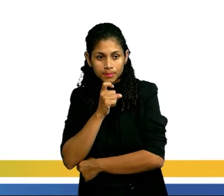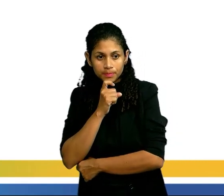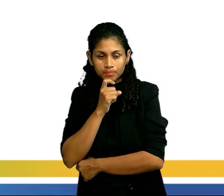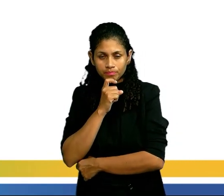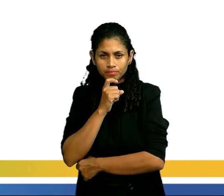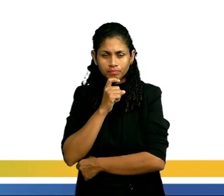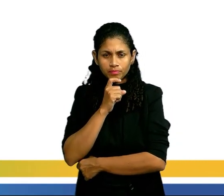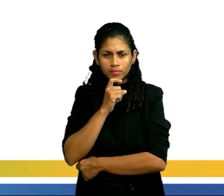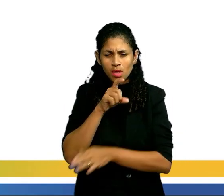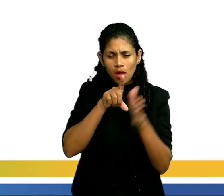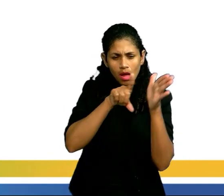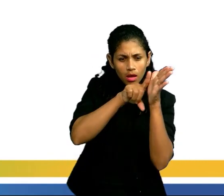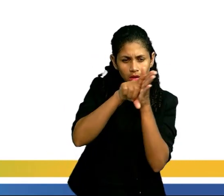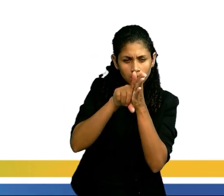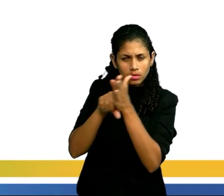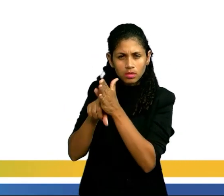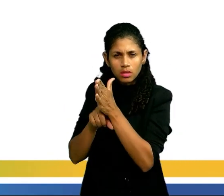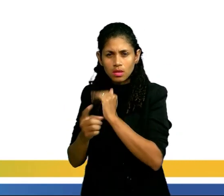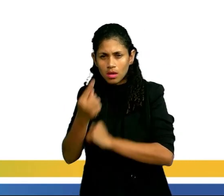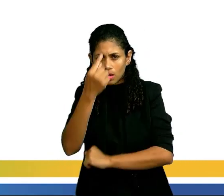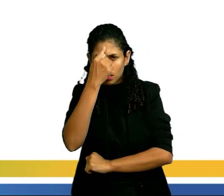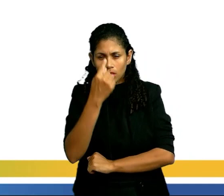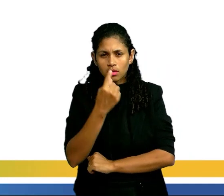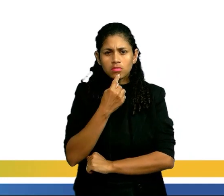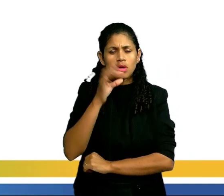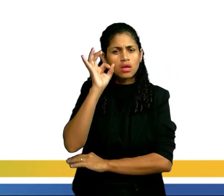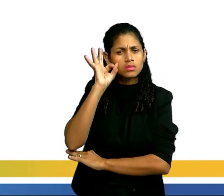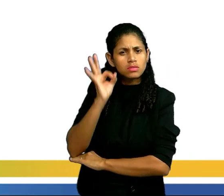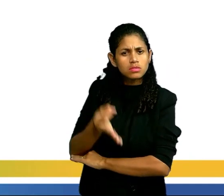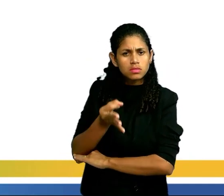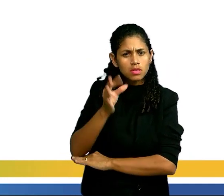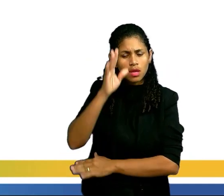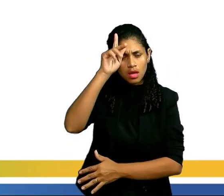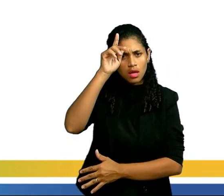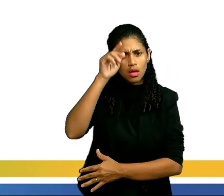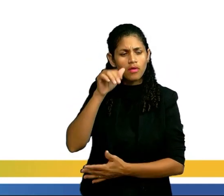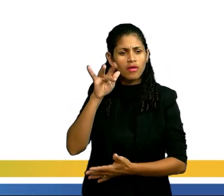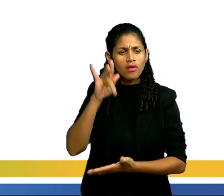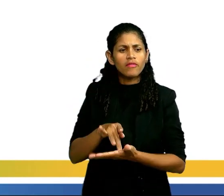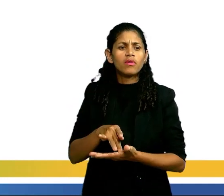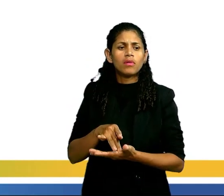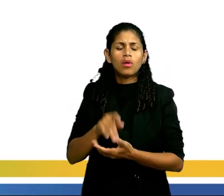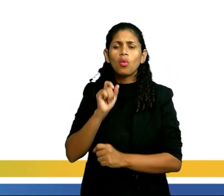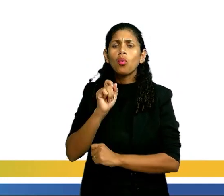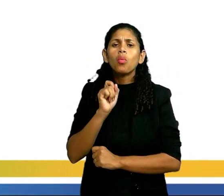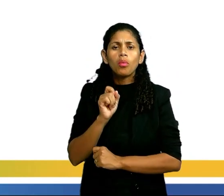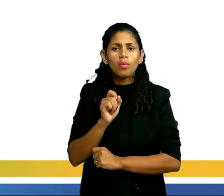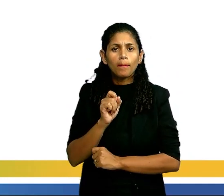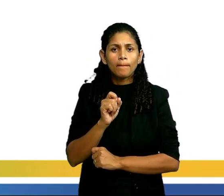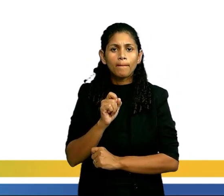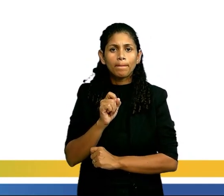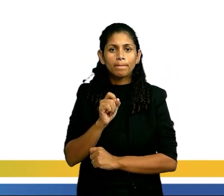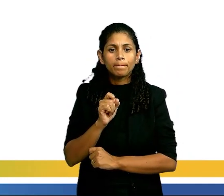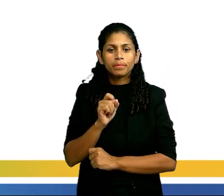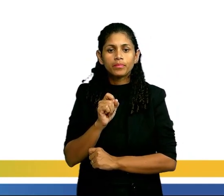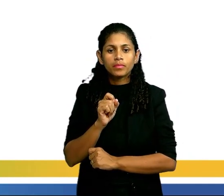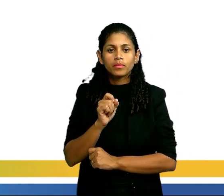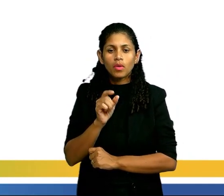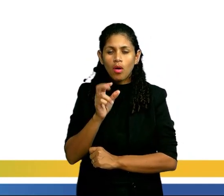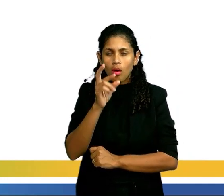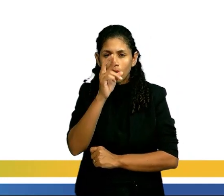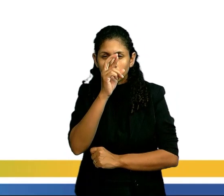correto afirmar que o significado político desta imagem é... Então, você está observando, né,